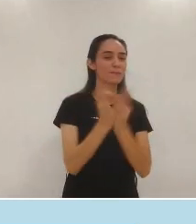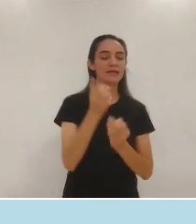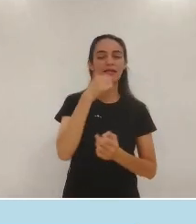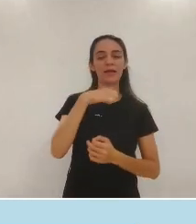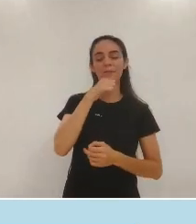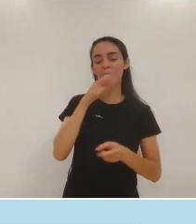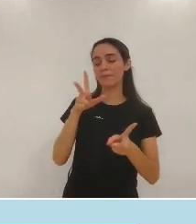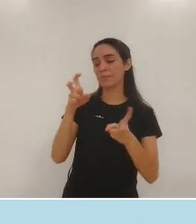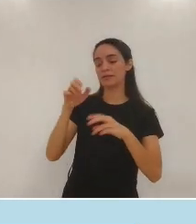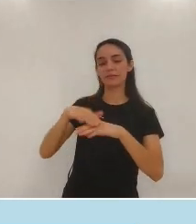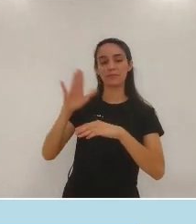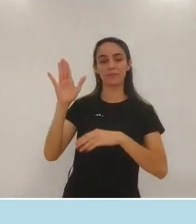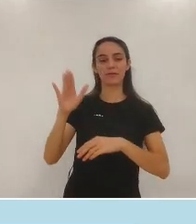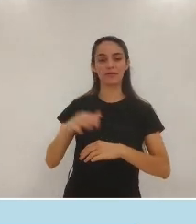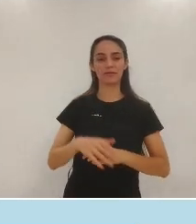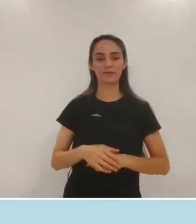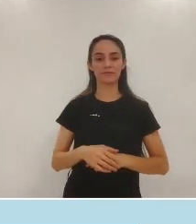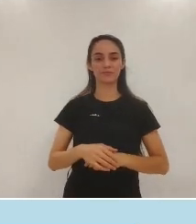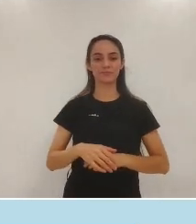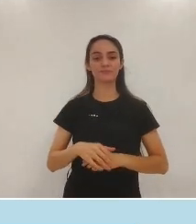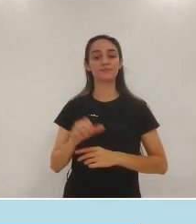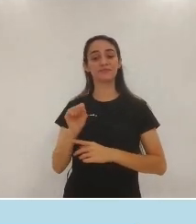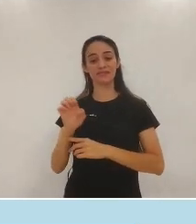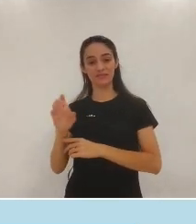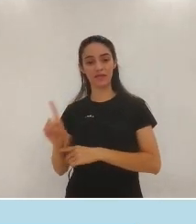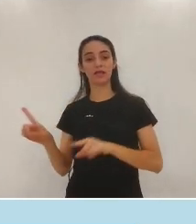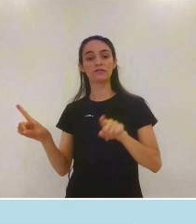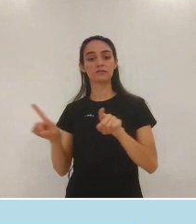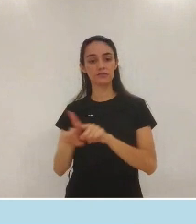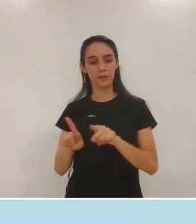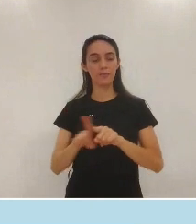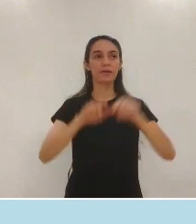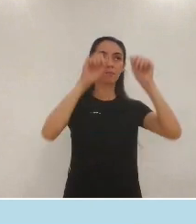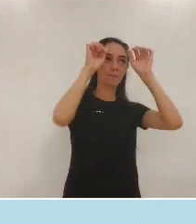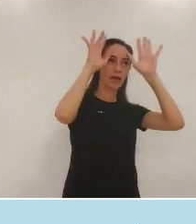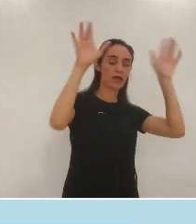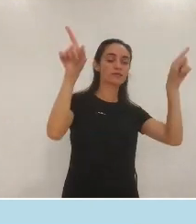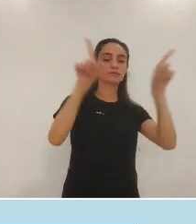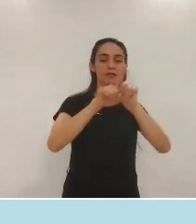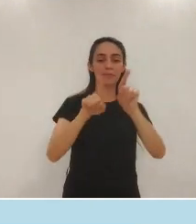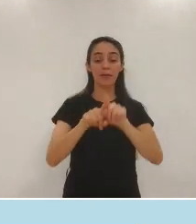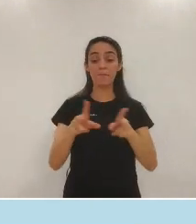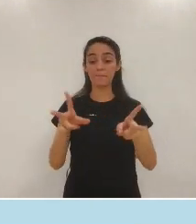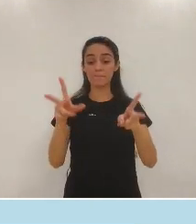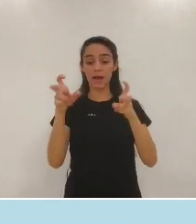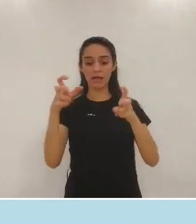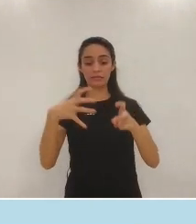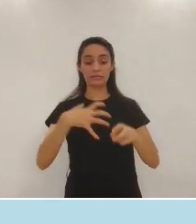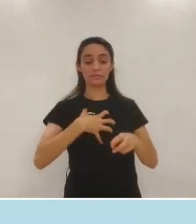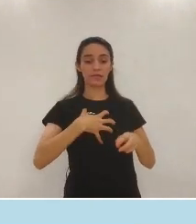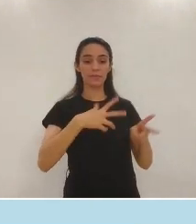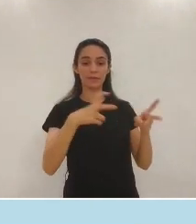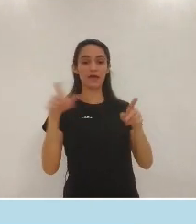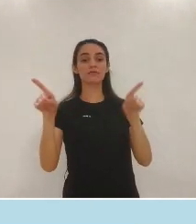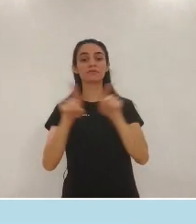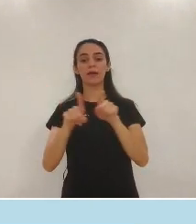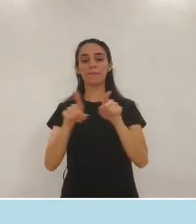isso? Então, a síndrome de Ehlers-Danlos e o autismo faz com que a pessoa tenha transtorno do processamento